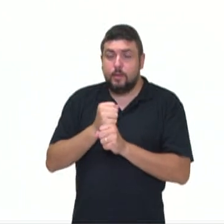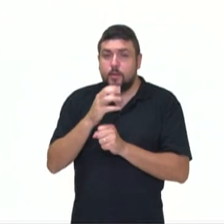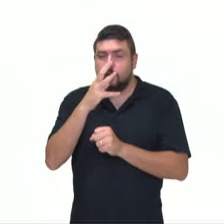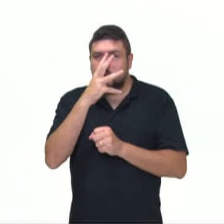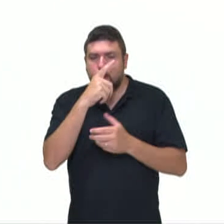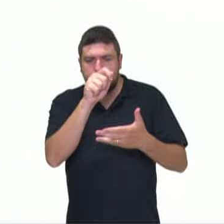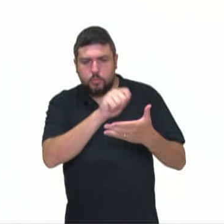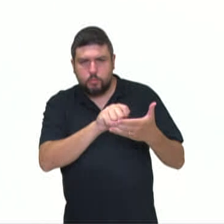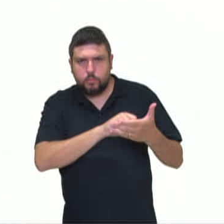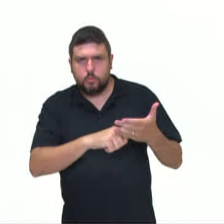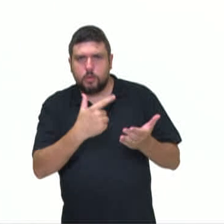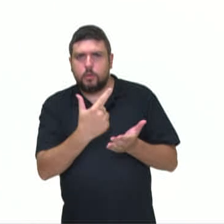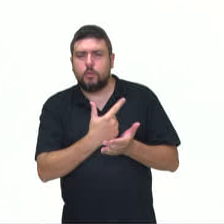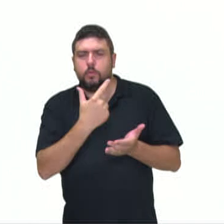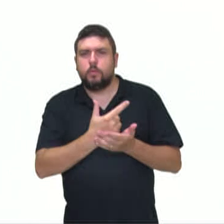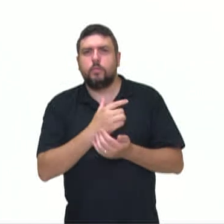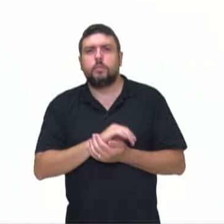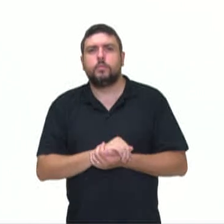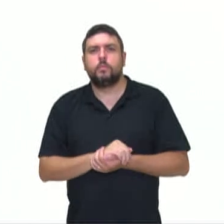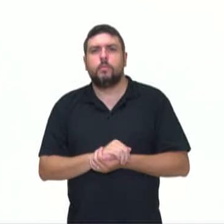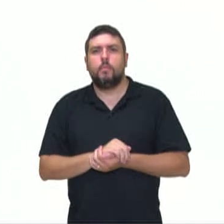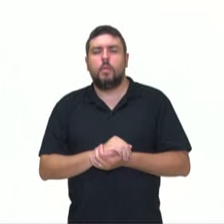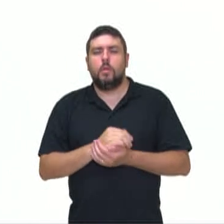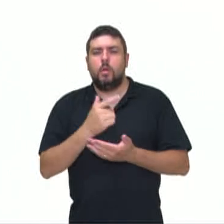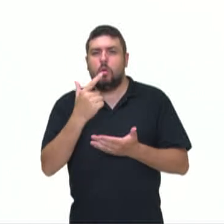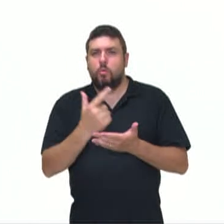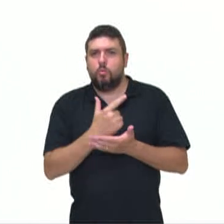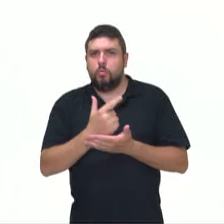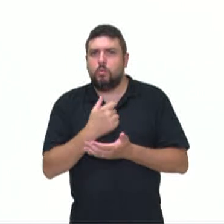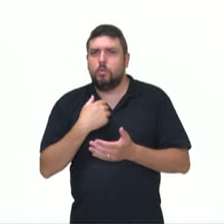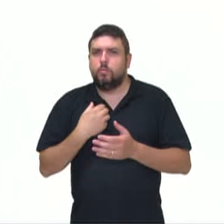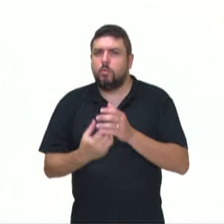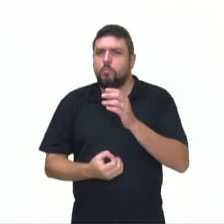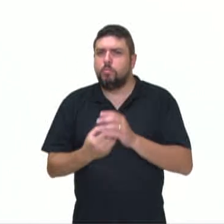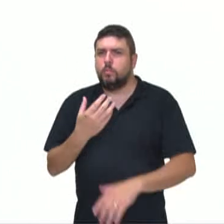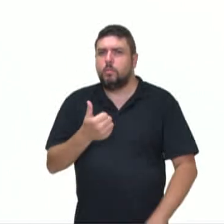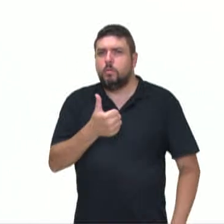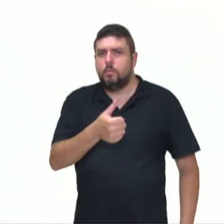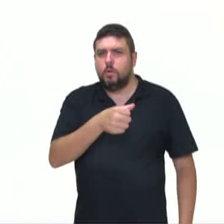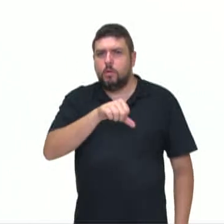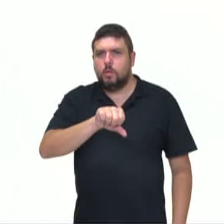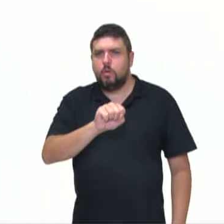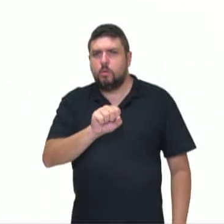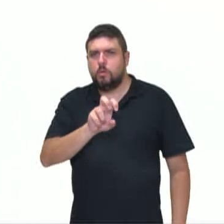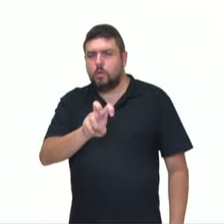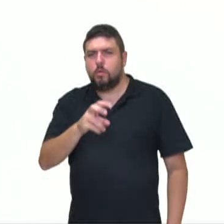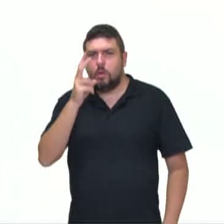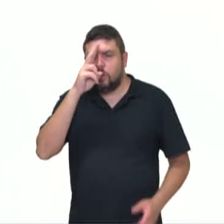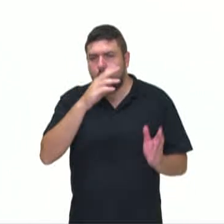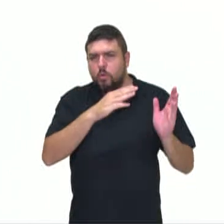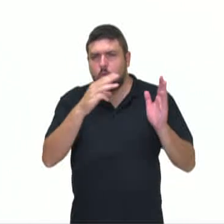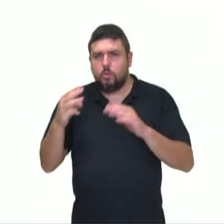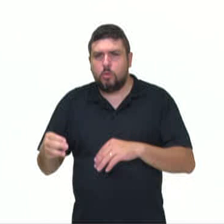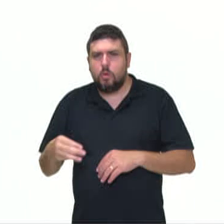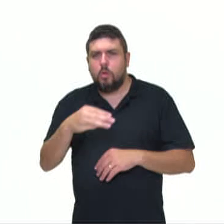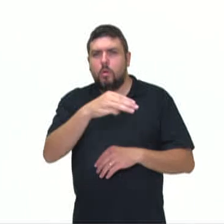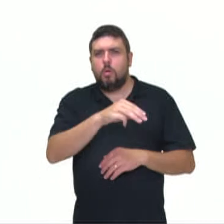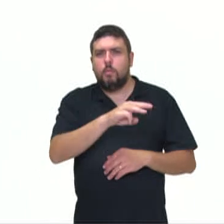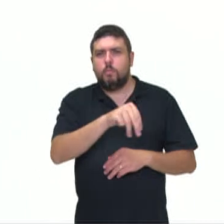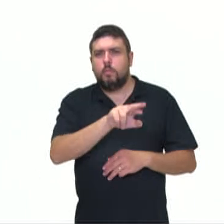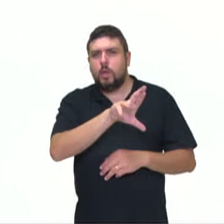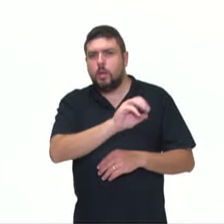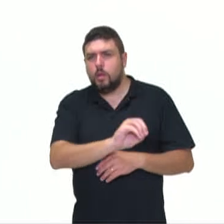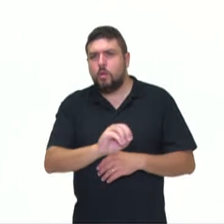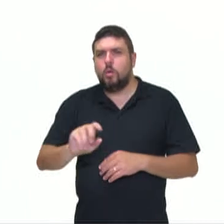livro. O livro que publicou em 1985 é a história de Mário Jiménez, o carteiro de